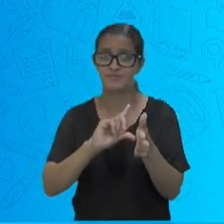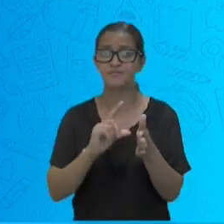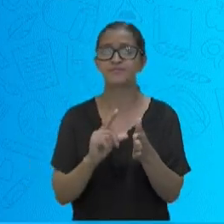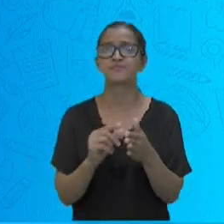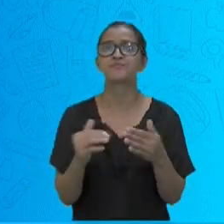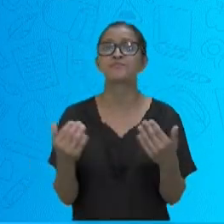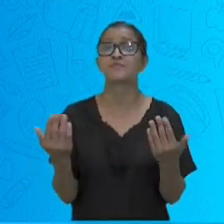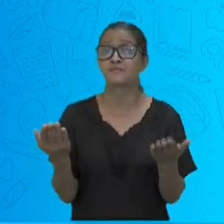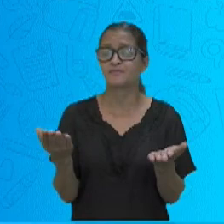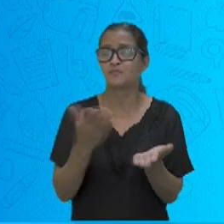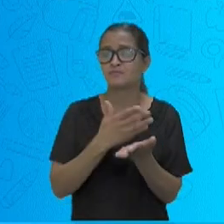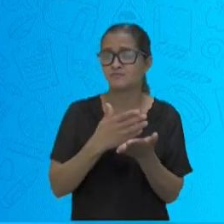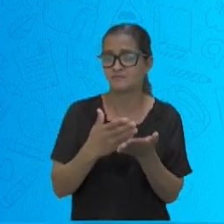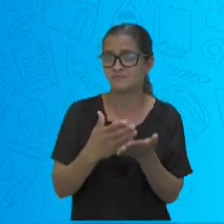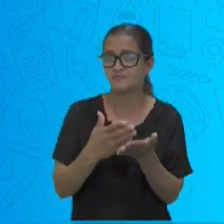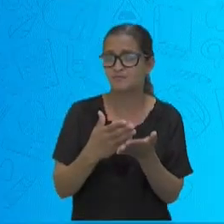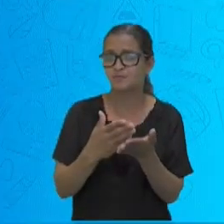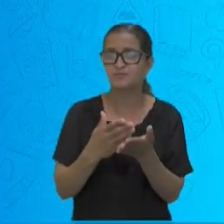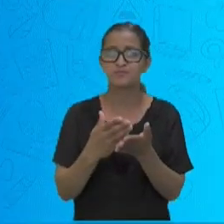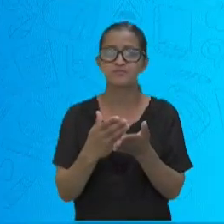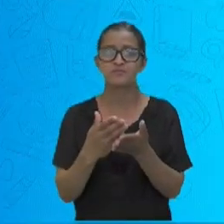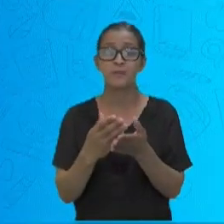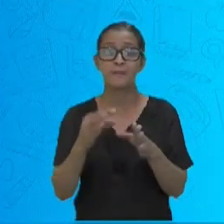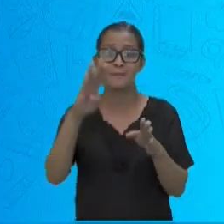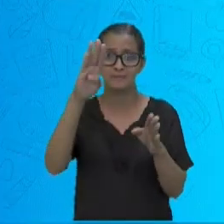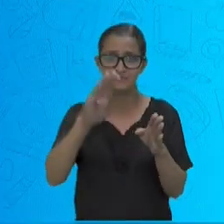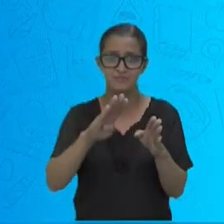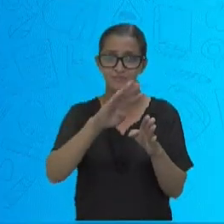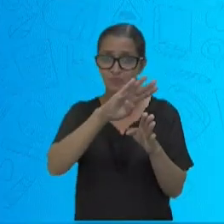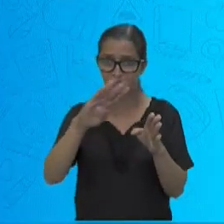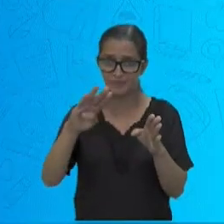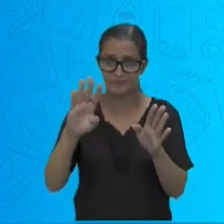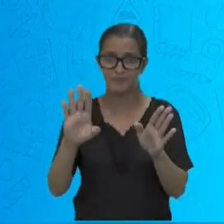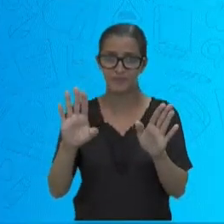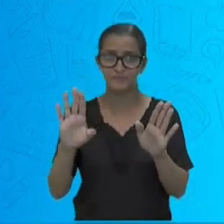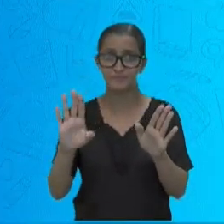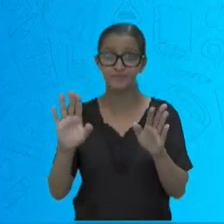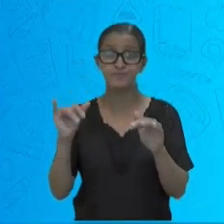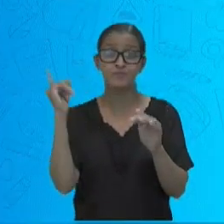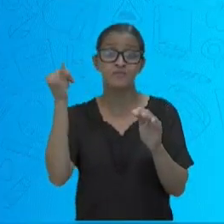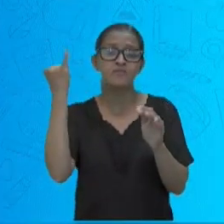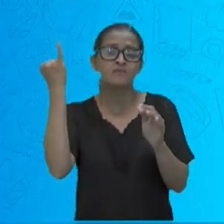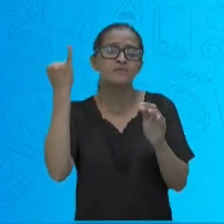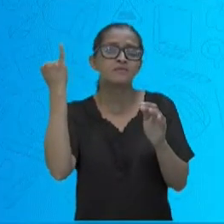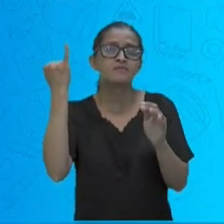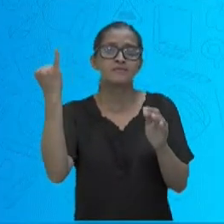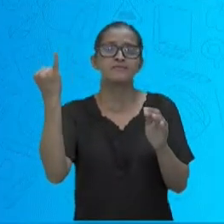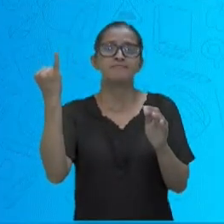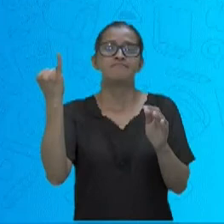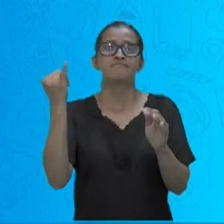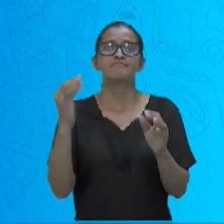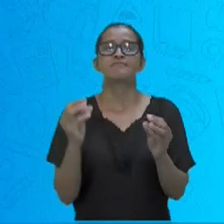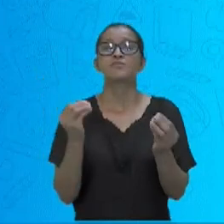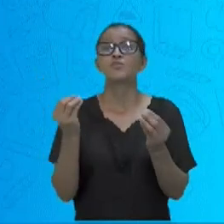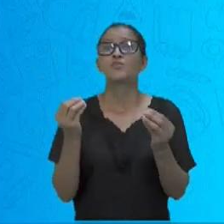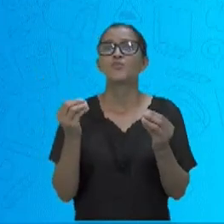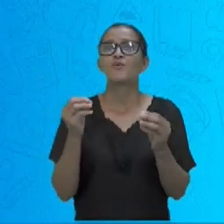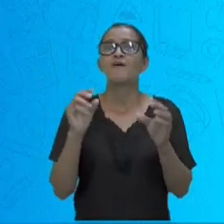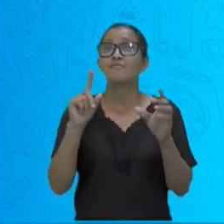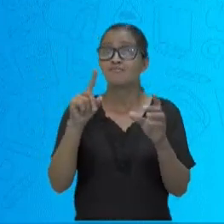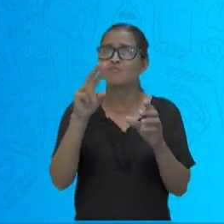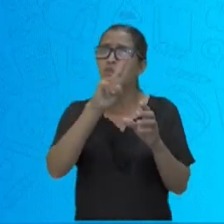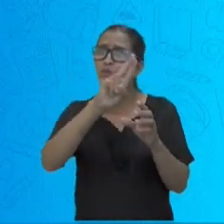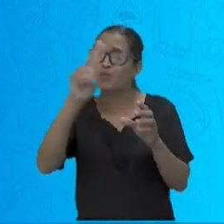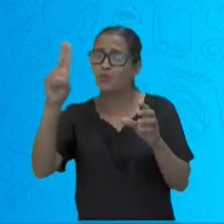Vamos então começar traçando aqui a nossa tabela. Uma coisa muito importante para a tabela é o título.